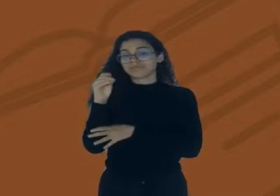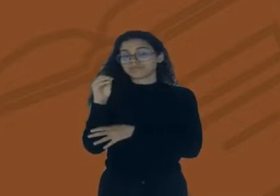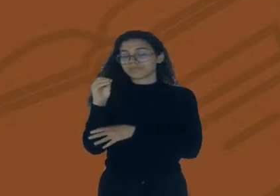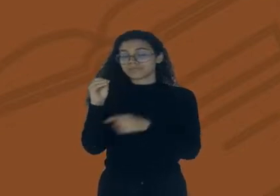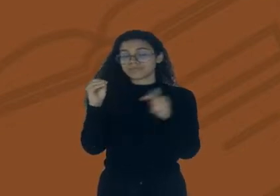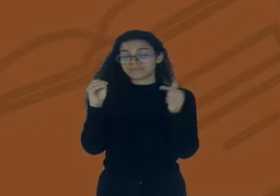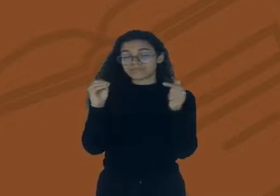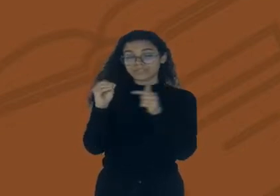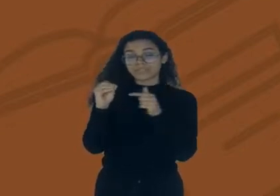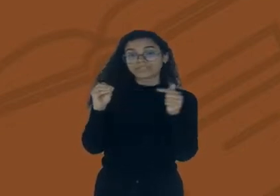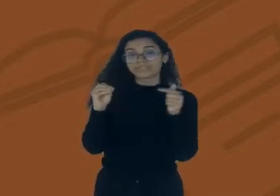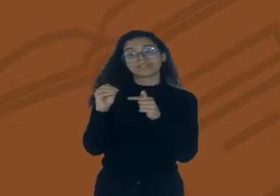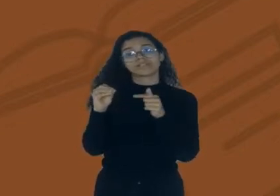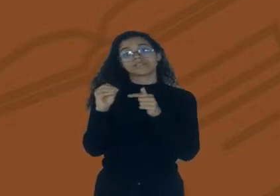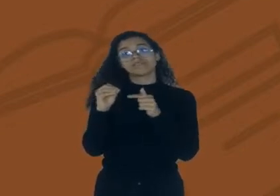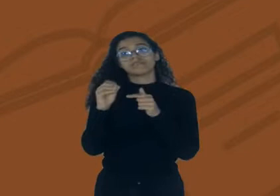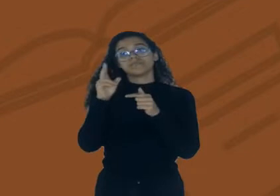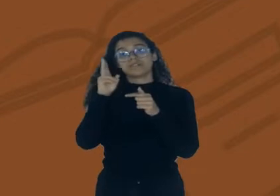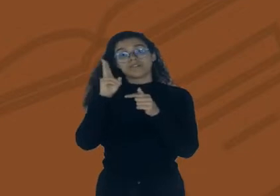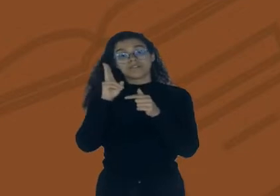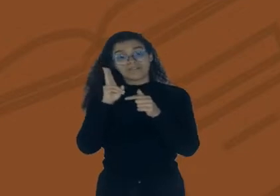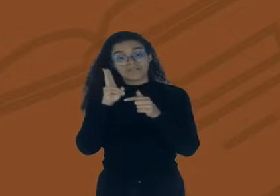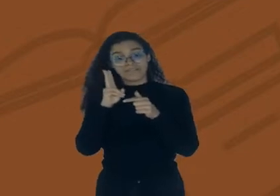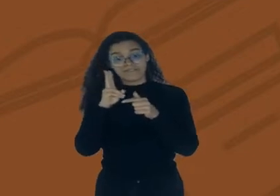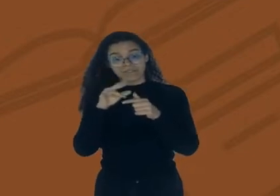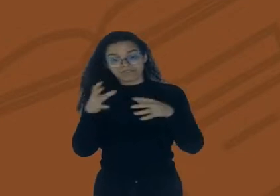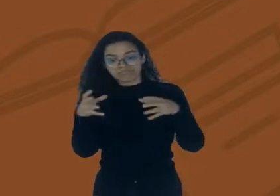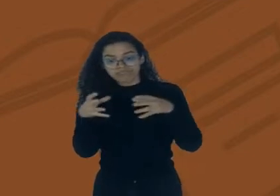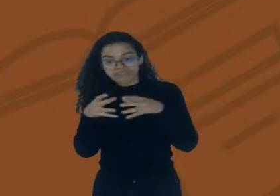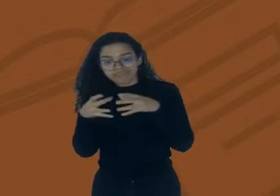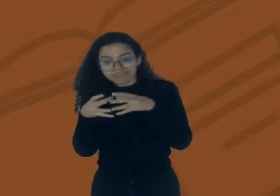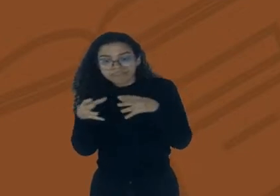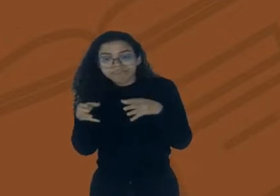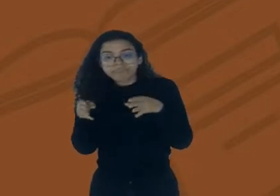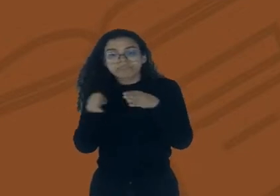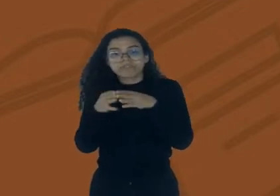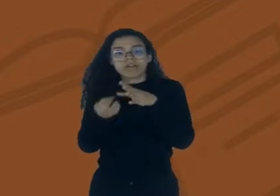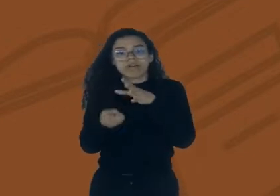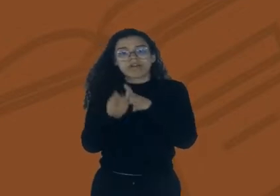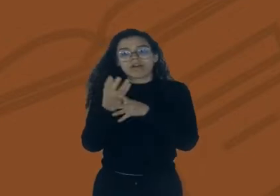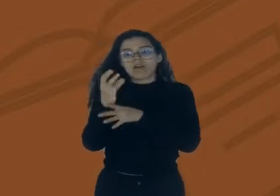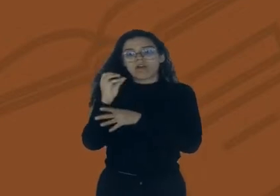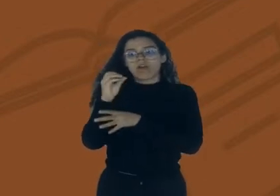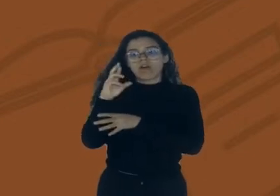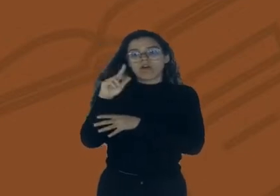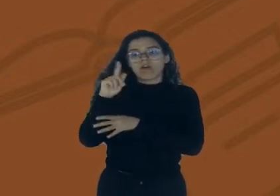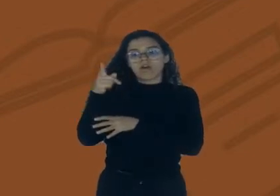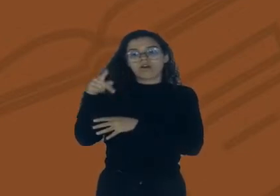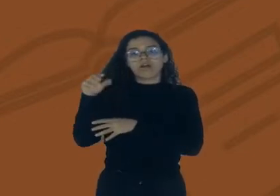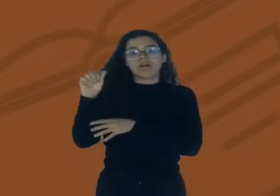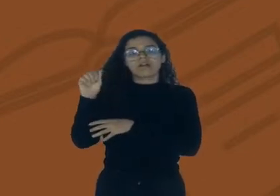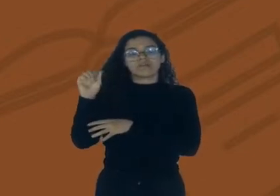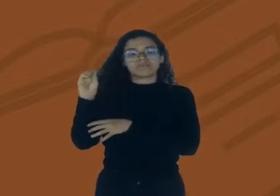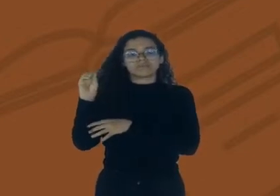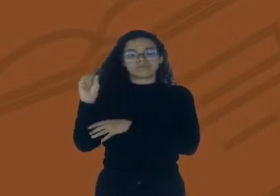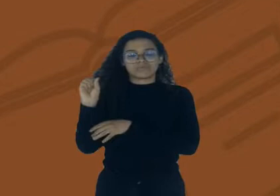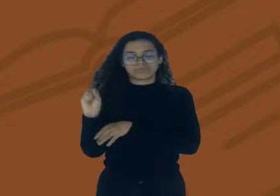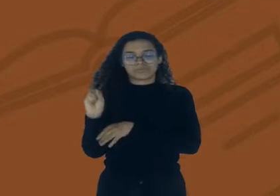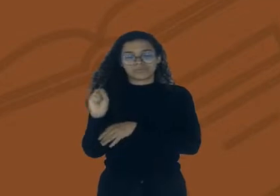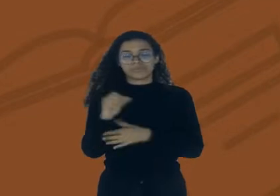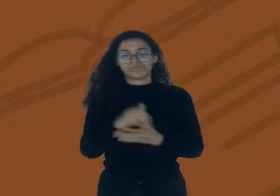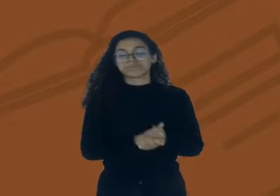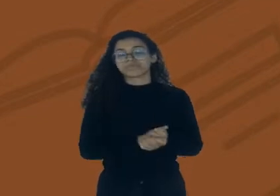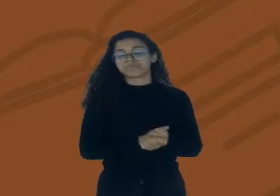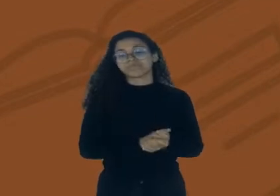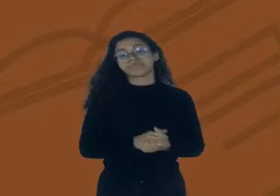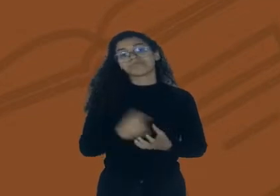sua vez, irão se unir e vão formar aí os órgãos, os diversos órgãos que formam aí